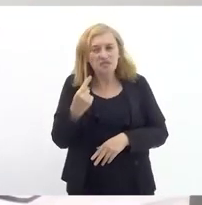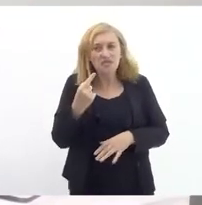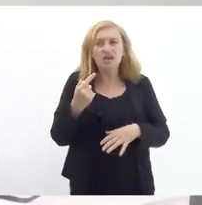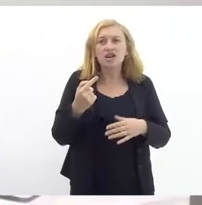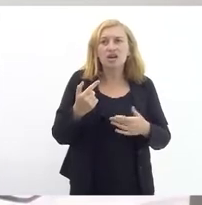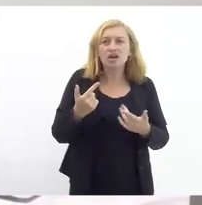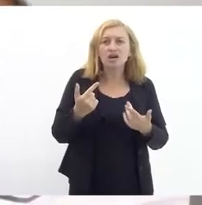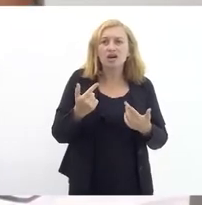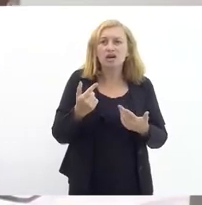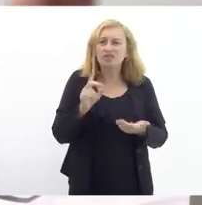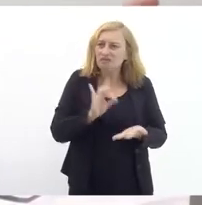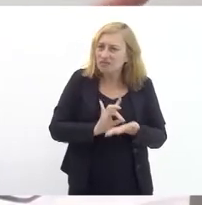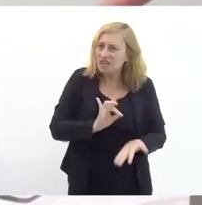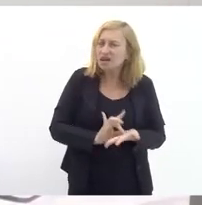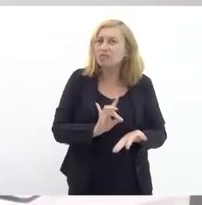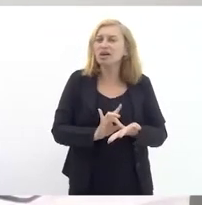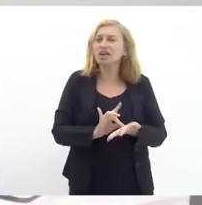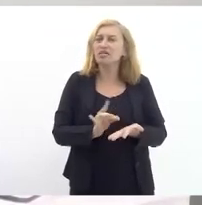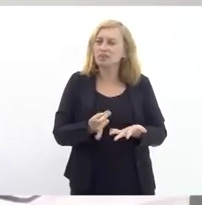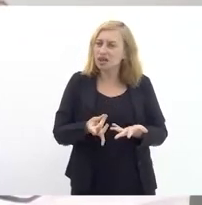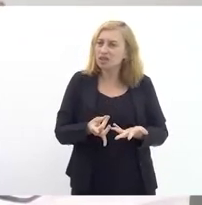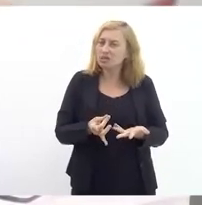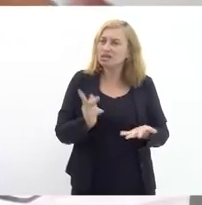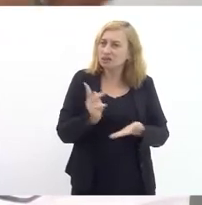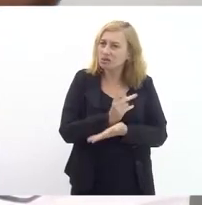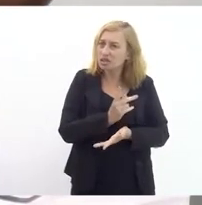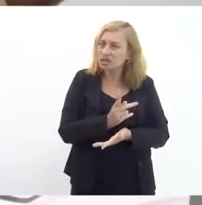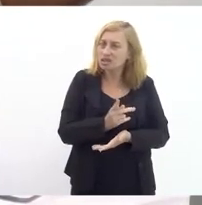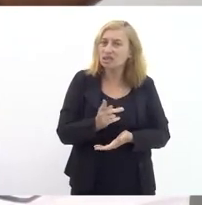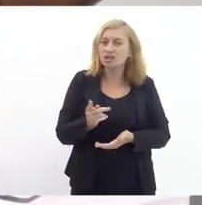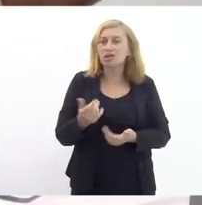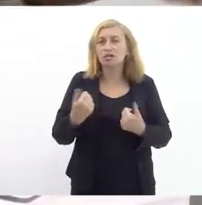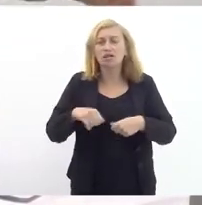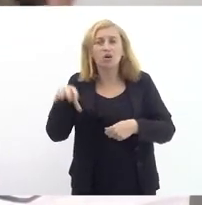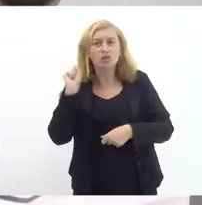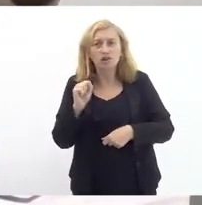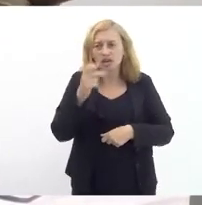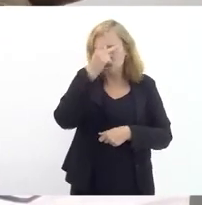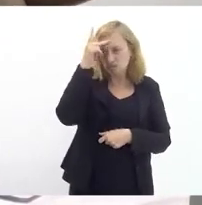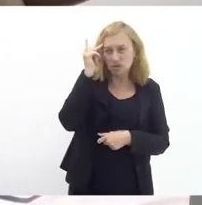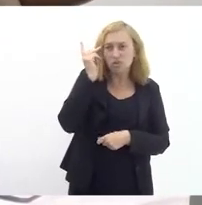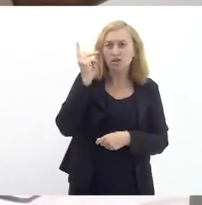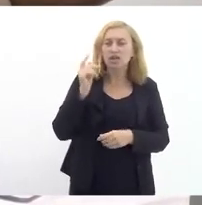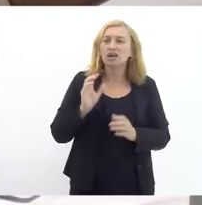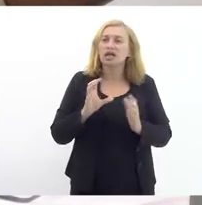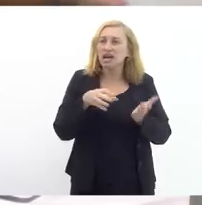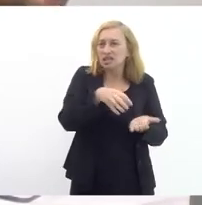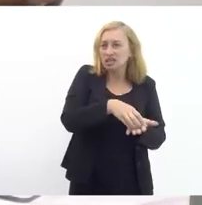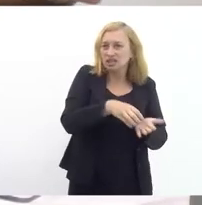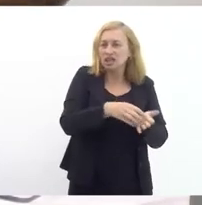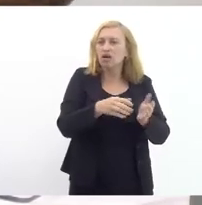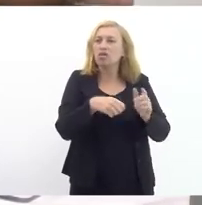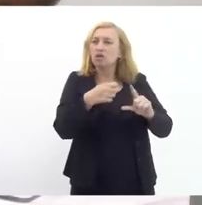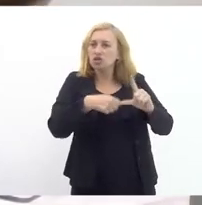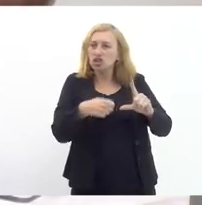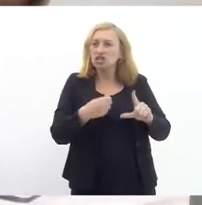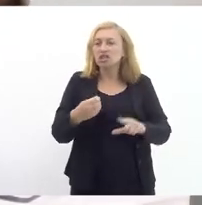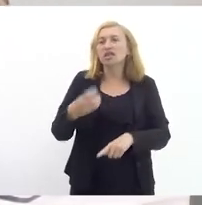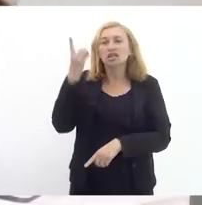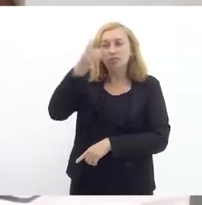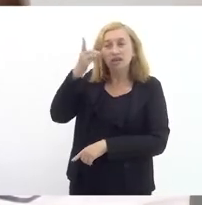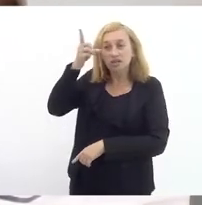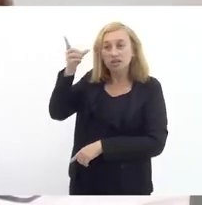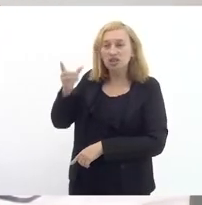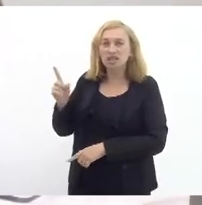traga, né, e escute as pessoas. Então, a central de logística, a deputada Lucinha já está falando que na semana que